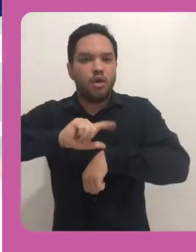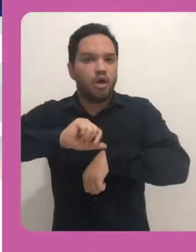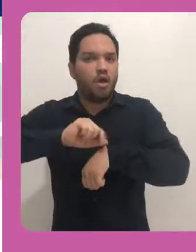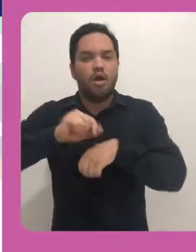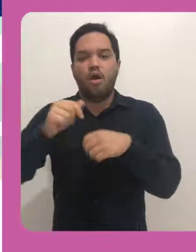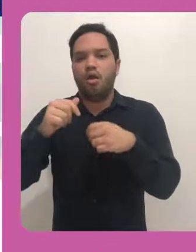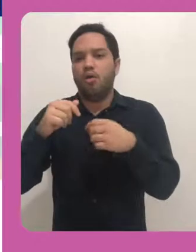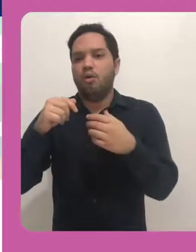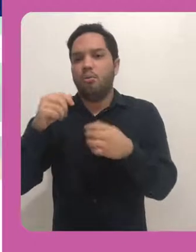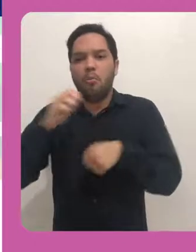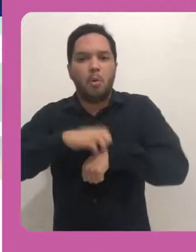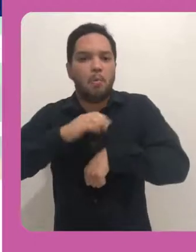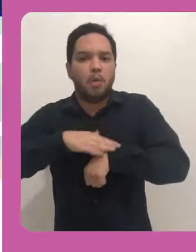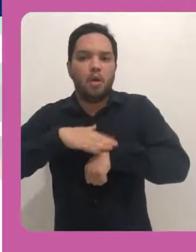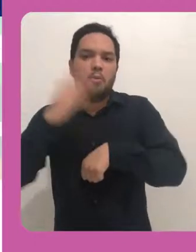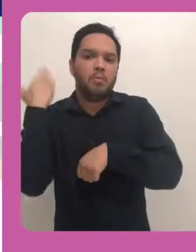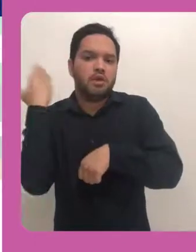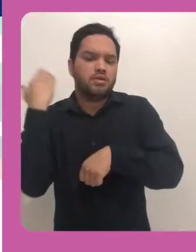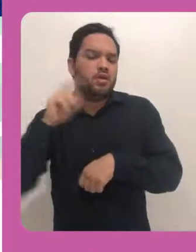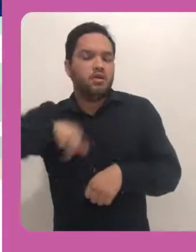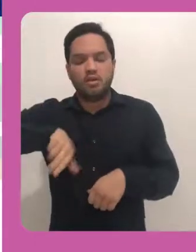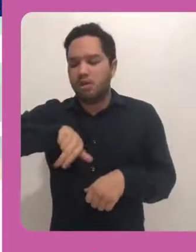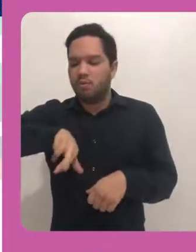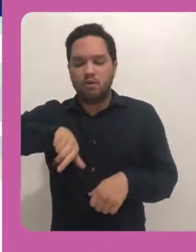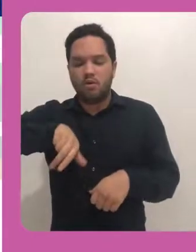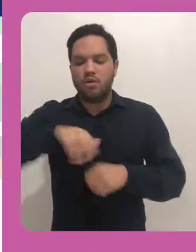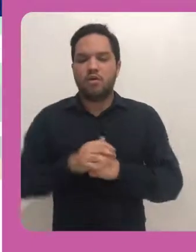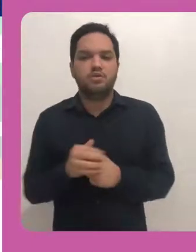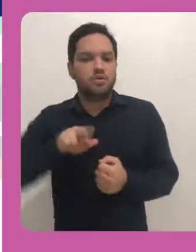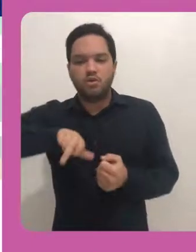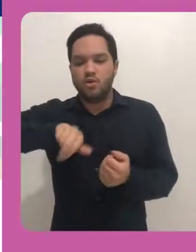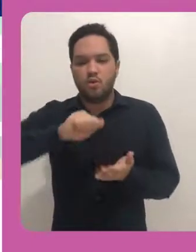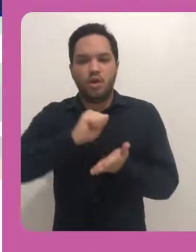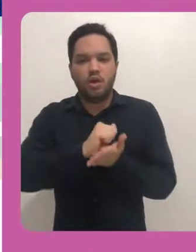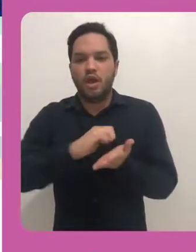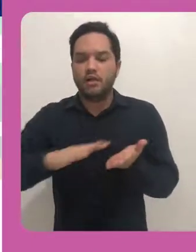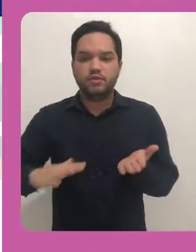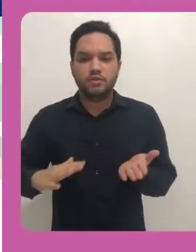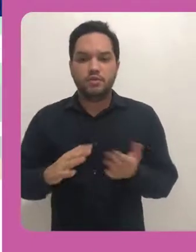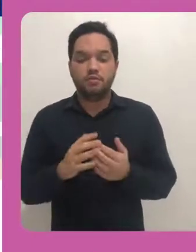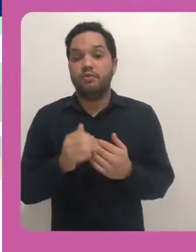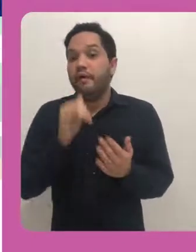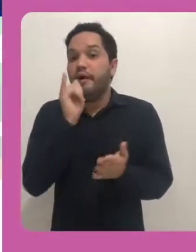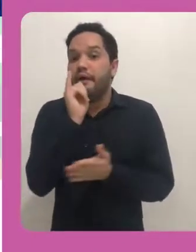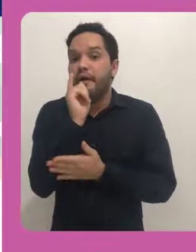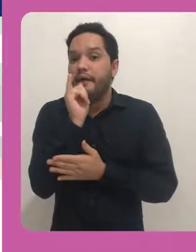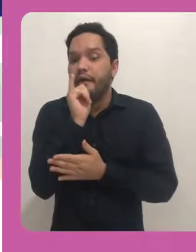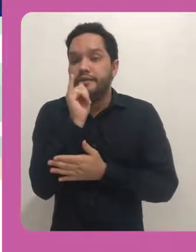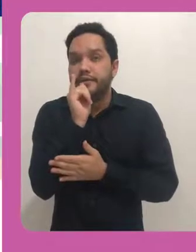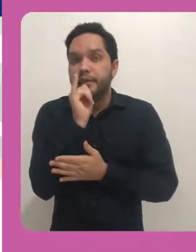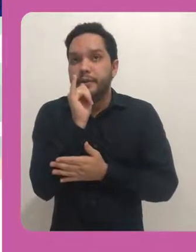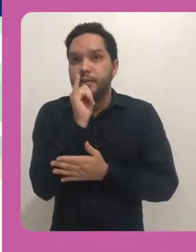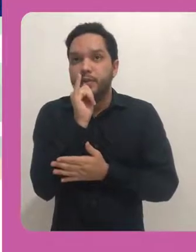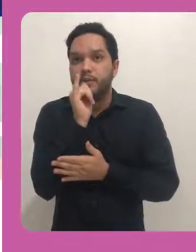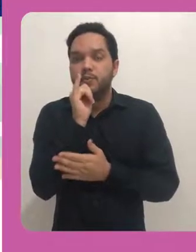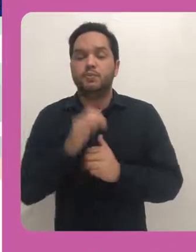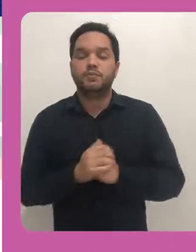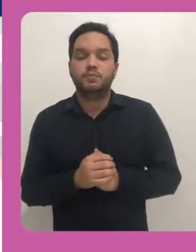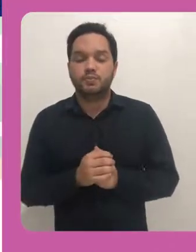determinado horário, num determinado momento, ou que tem uma entrega. É uma atividade, por exemplo,